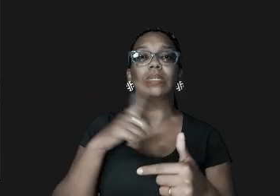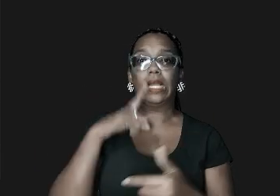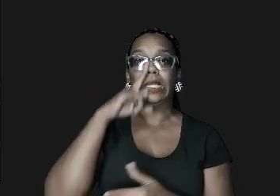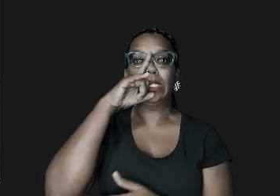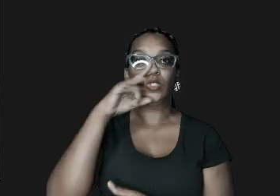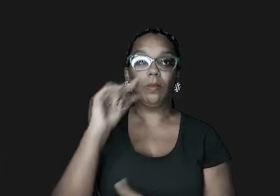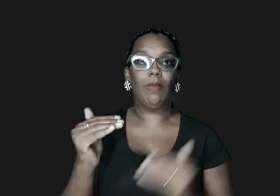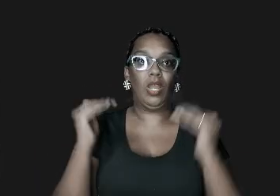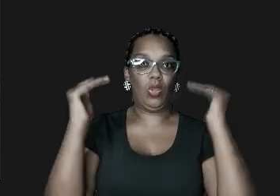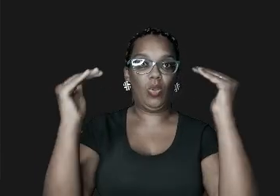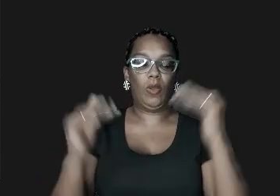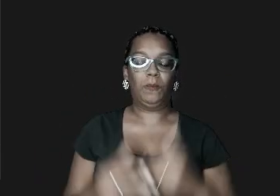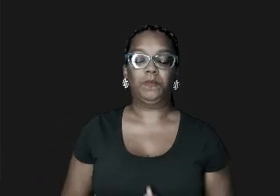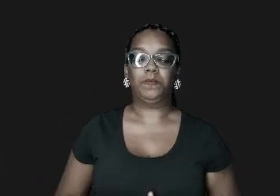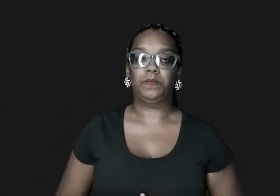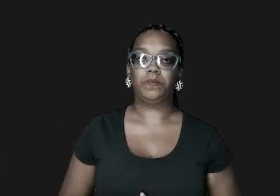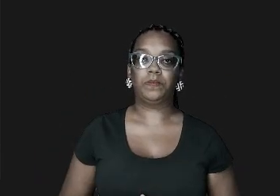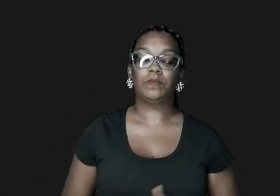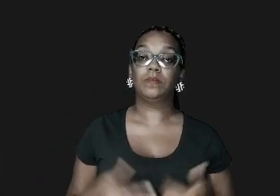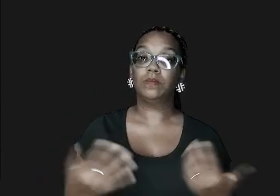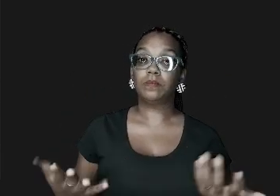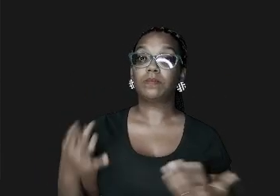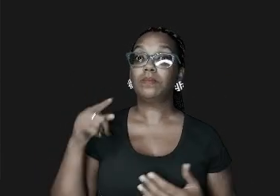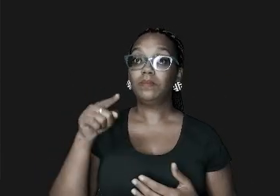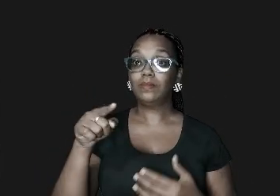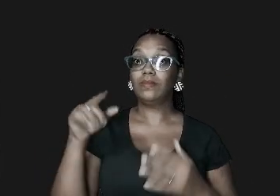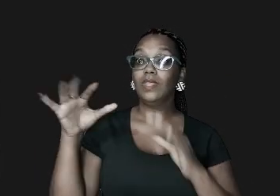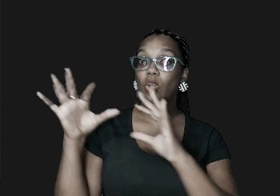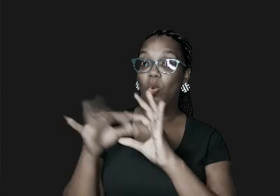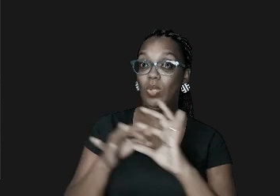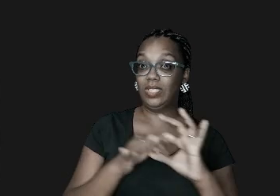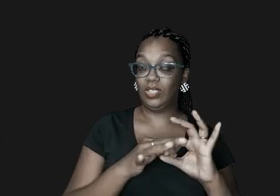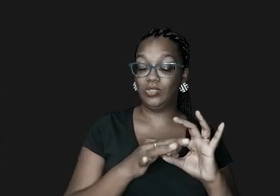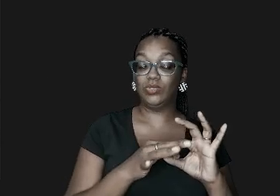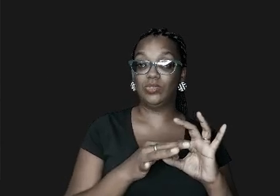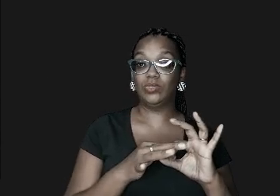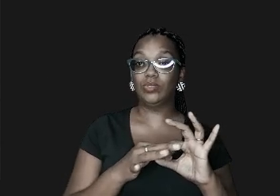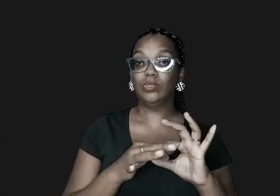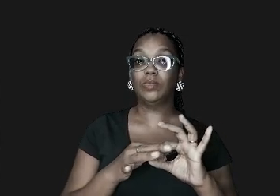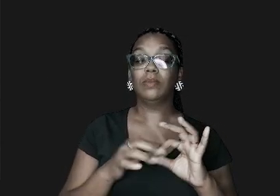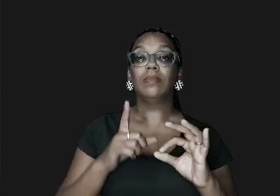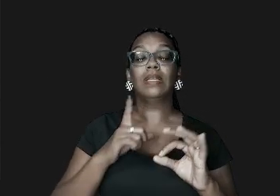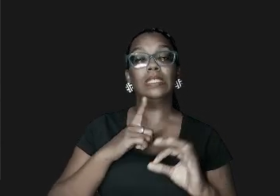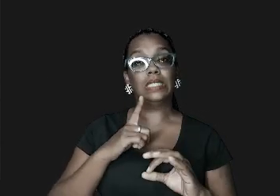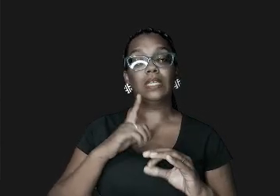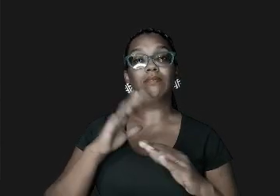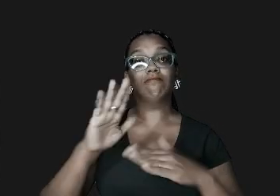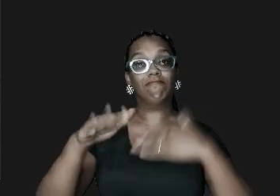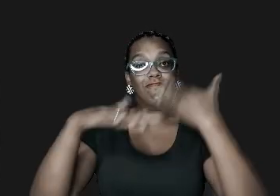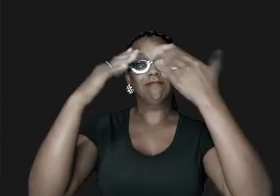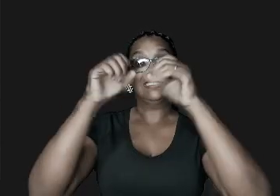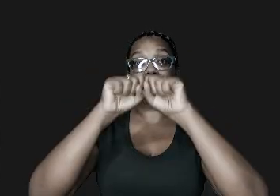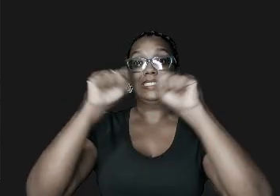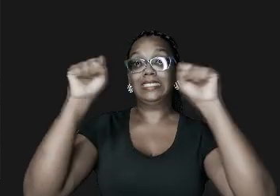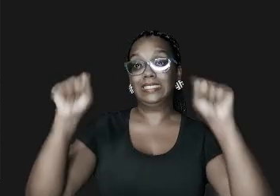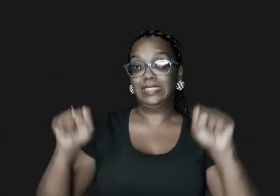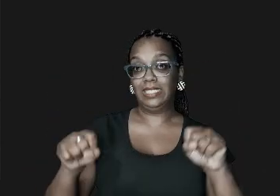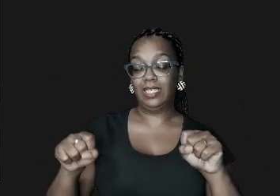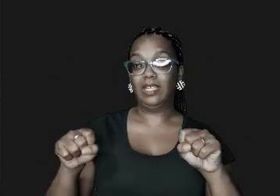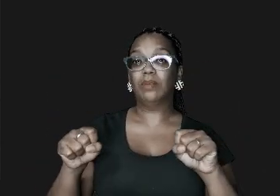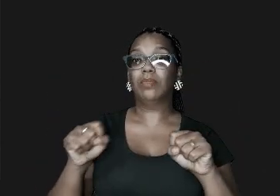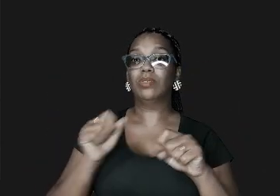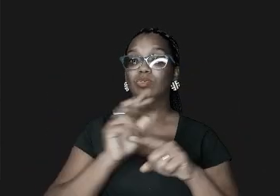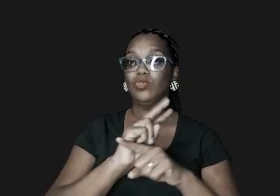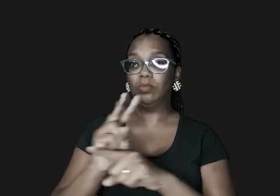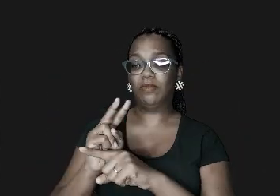ali para aquele tipo de atuação que gera um risco maior bom nesse contexto a gente tá